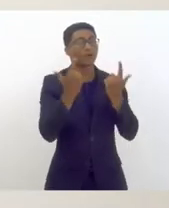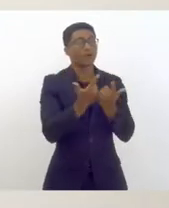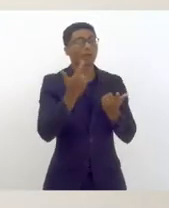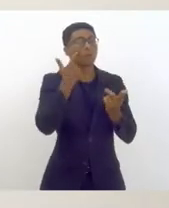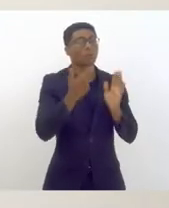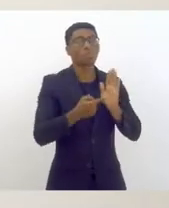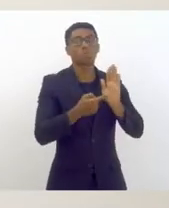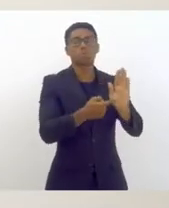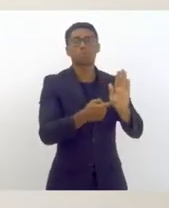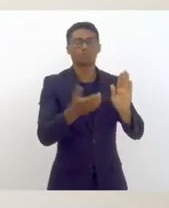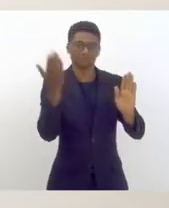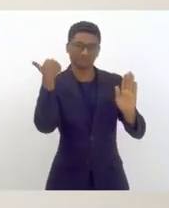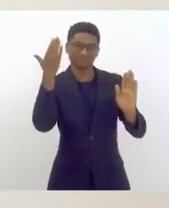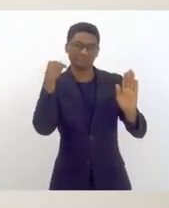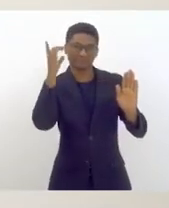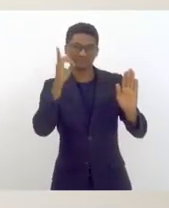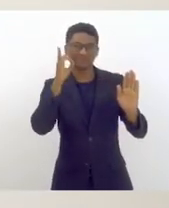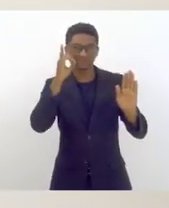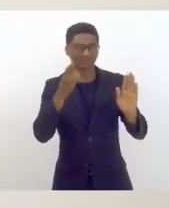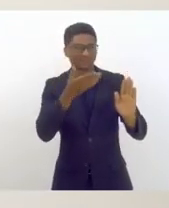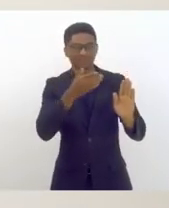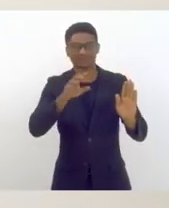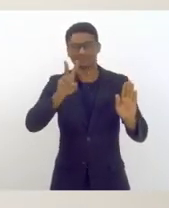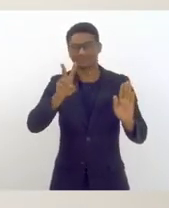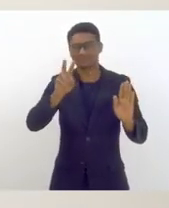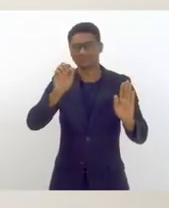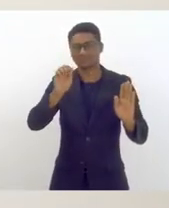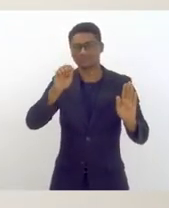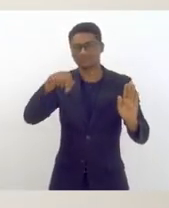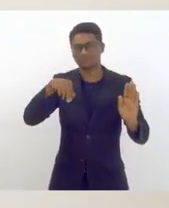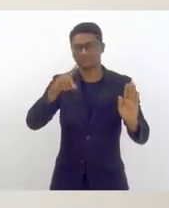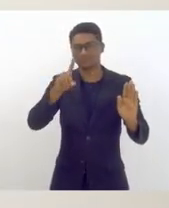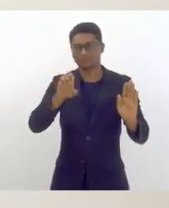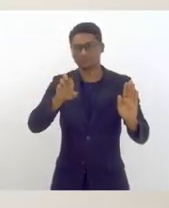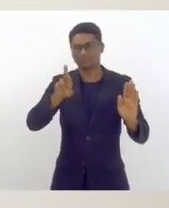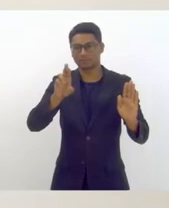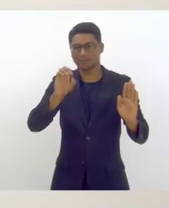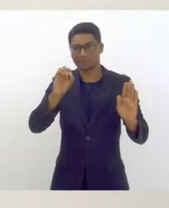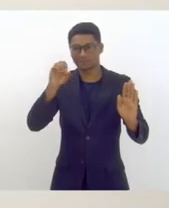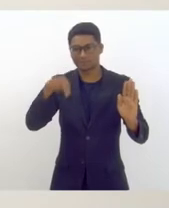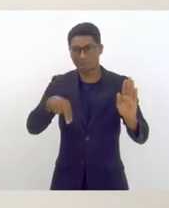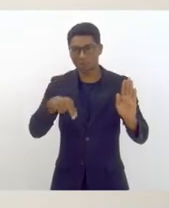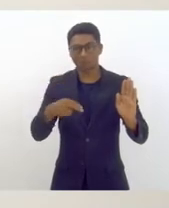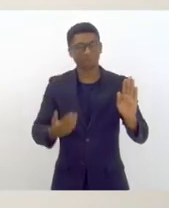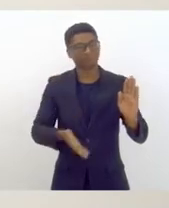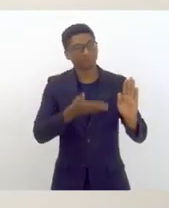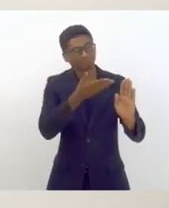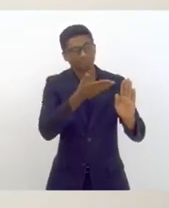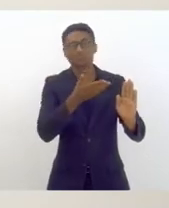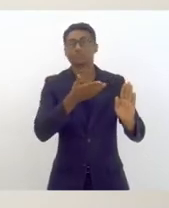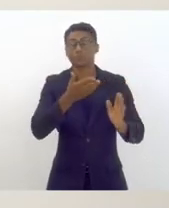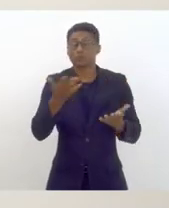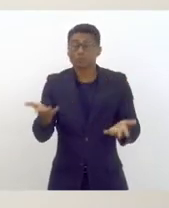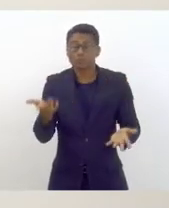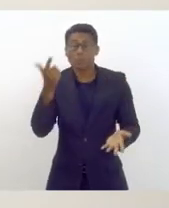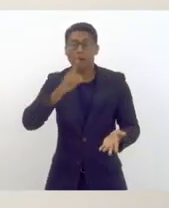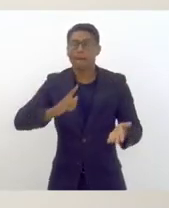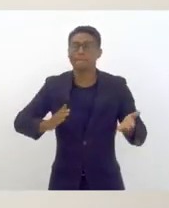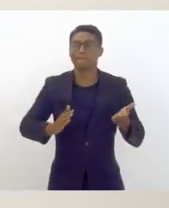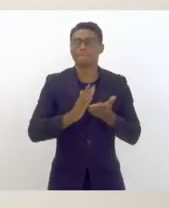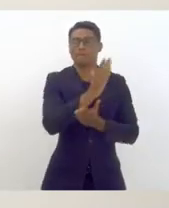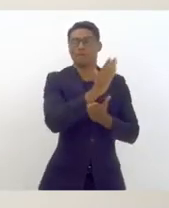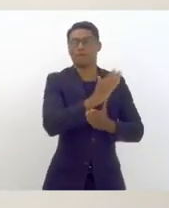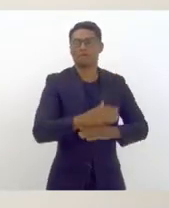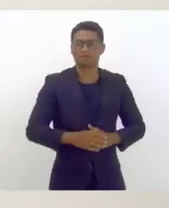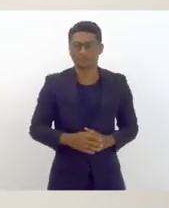deputado ainda à época, o Anderson Nogueira, e essa resolução foi aprovada e nós